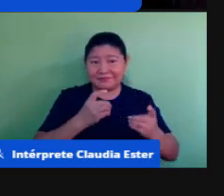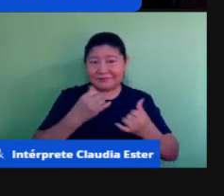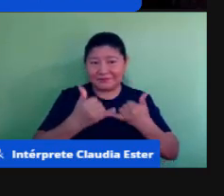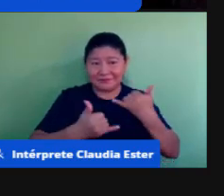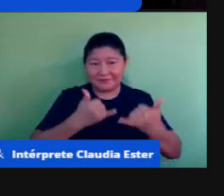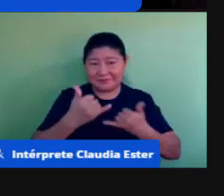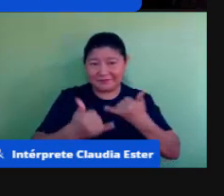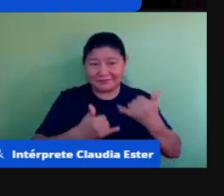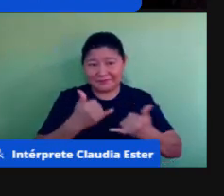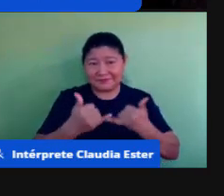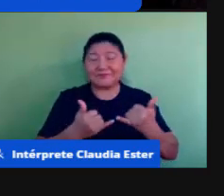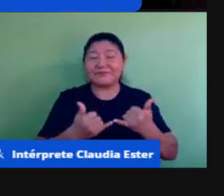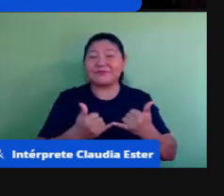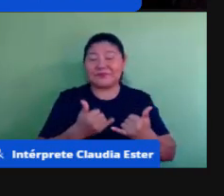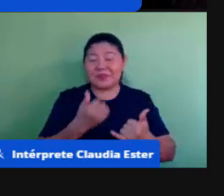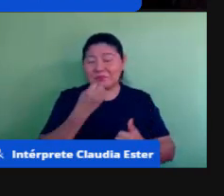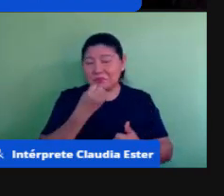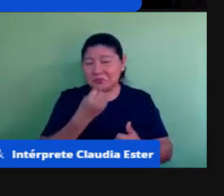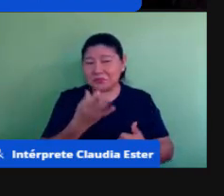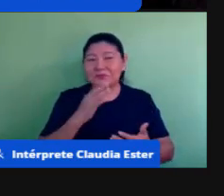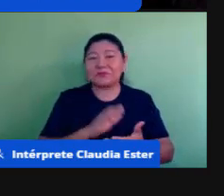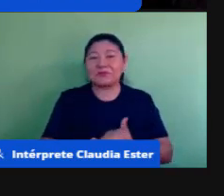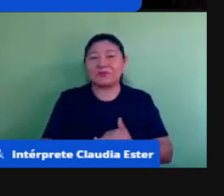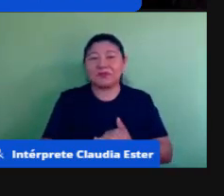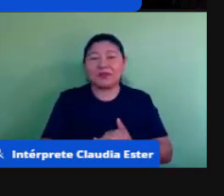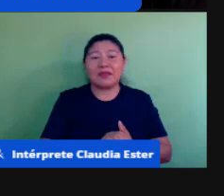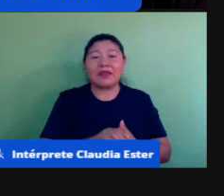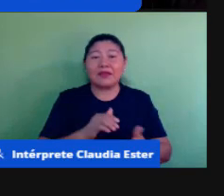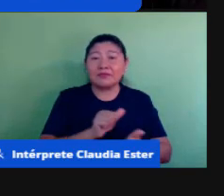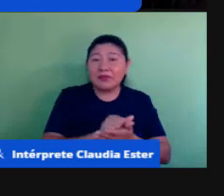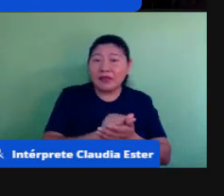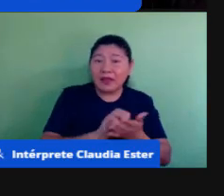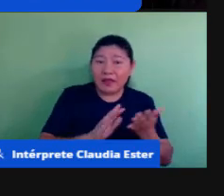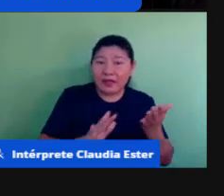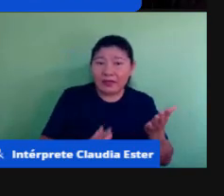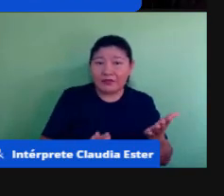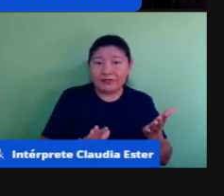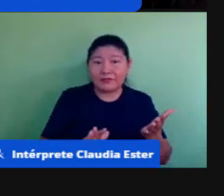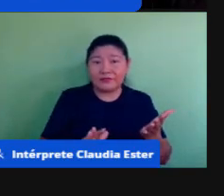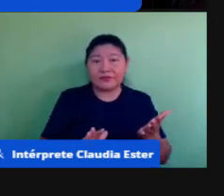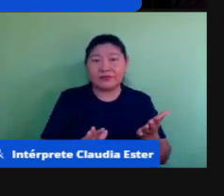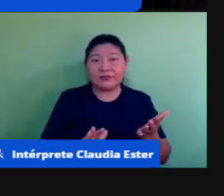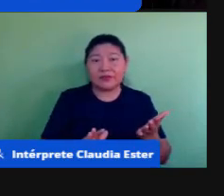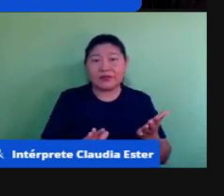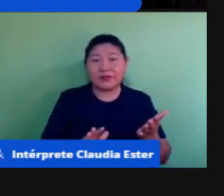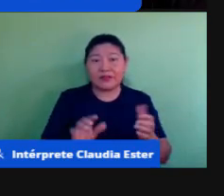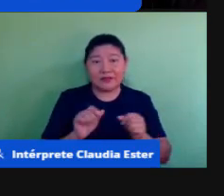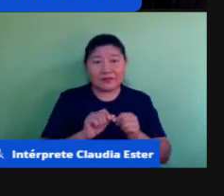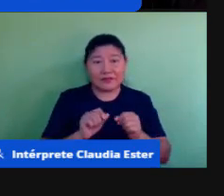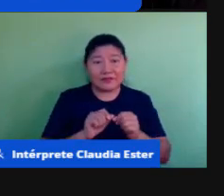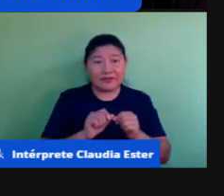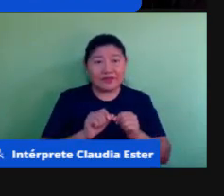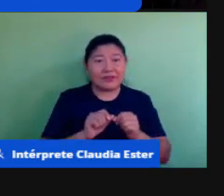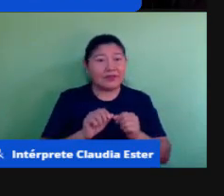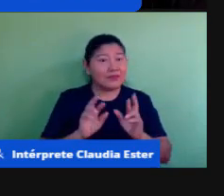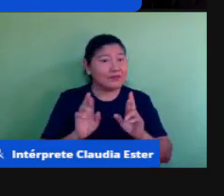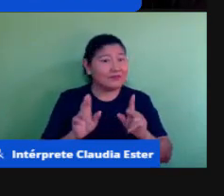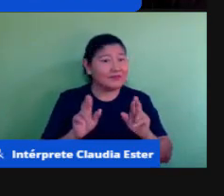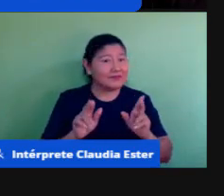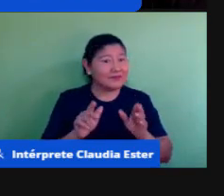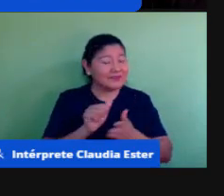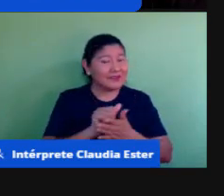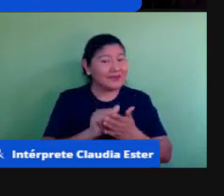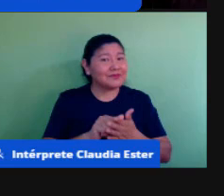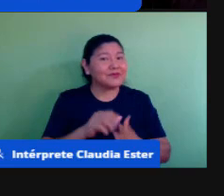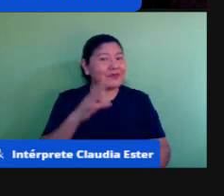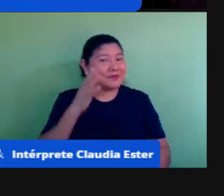ok? Nessa atividade aí do Jamboard, eu montei um autoditado. Eu achei bem interessante